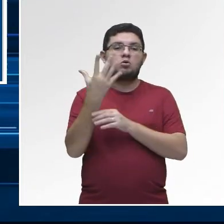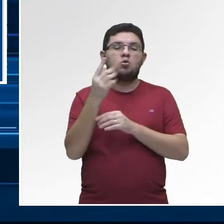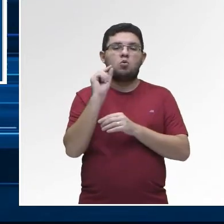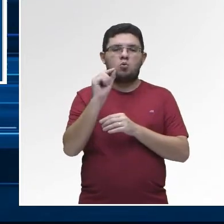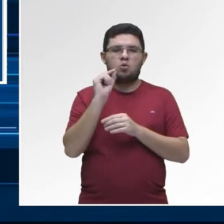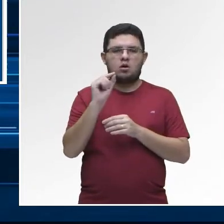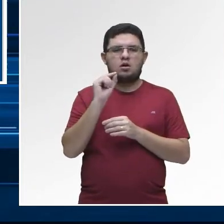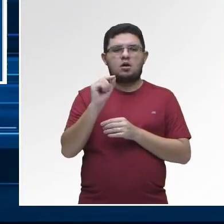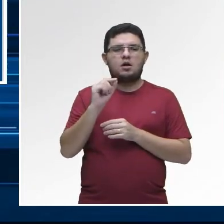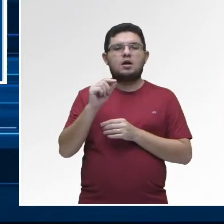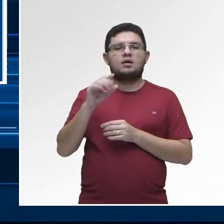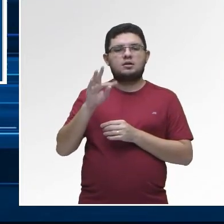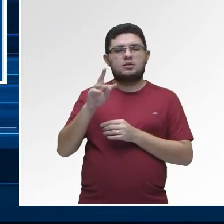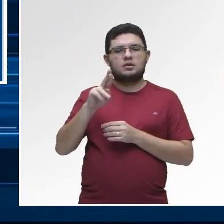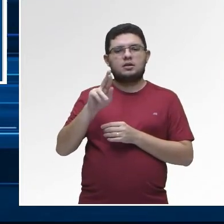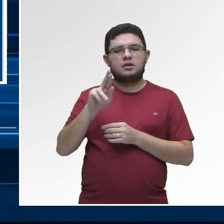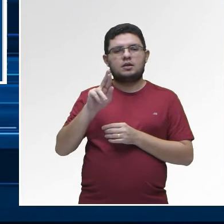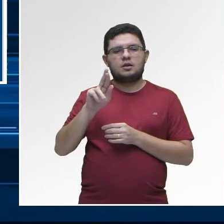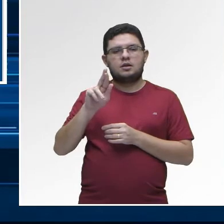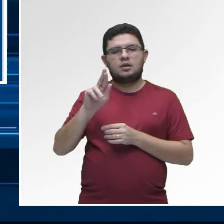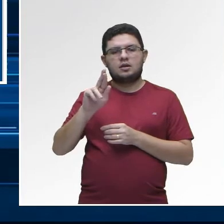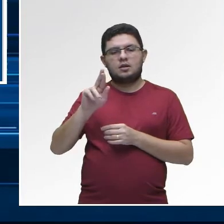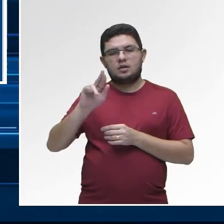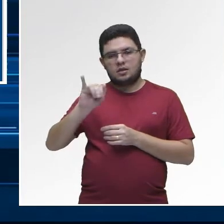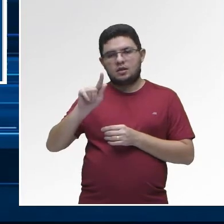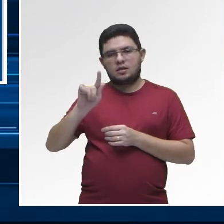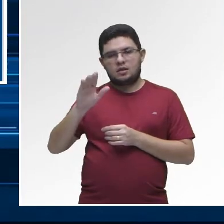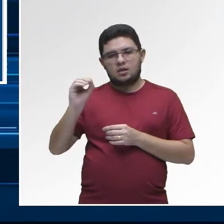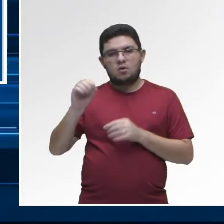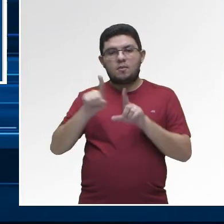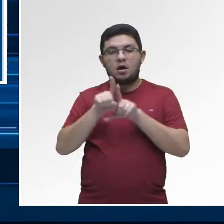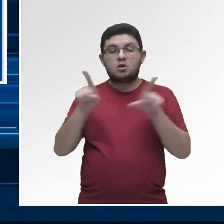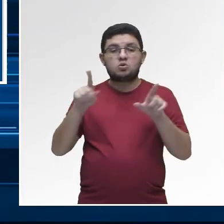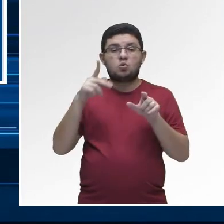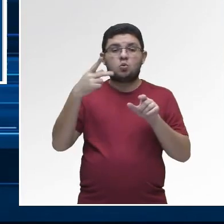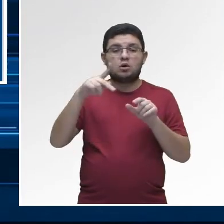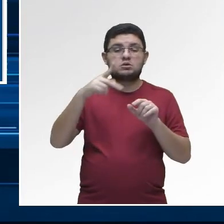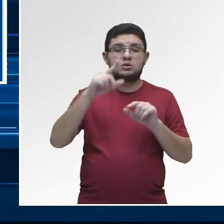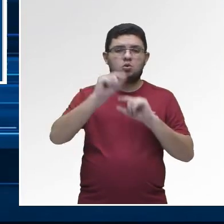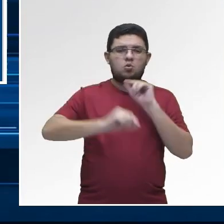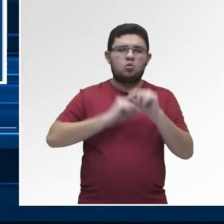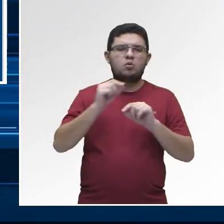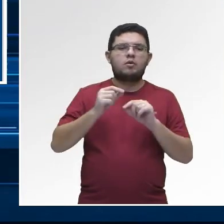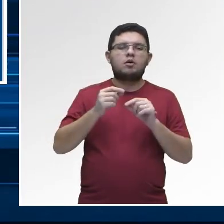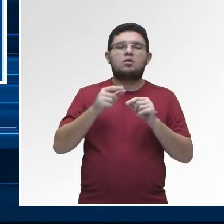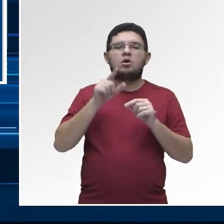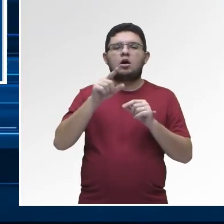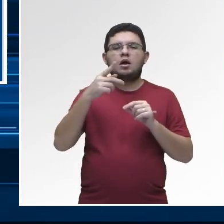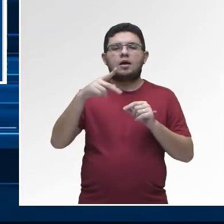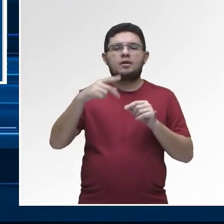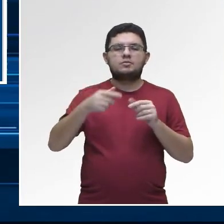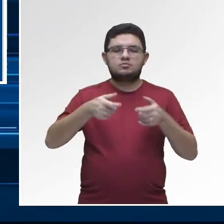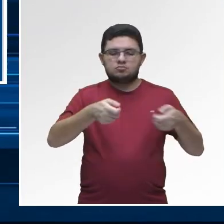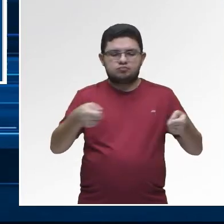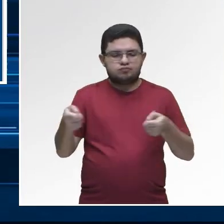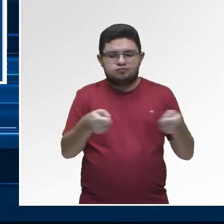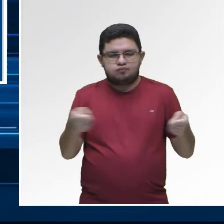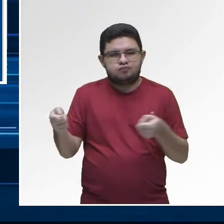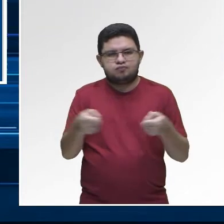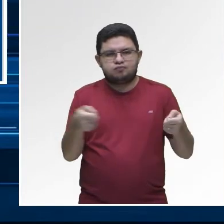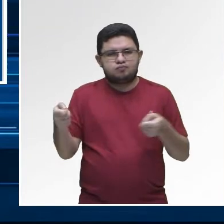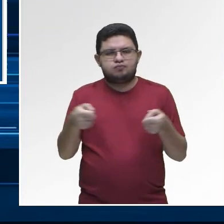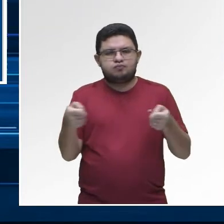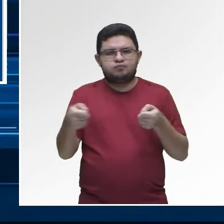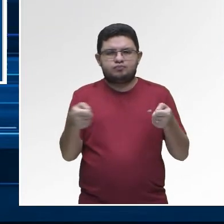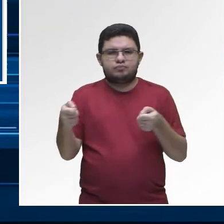para você. Você tinha que moer o trigo, fazer a sua farinha aonde?